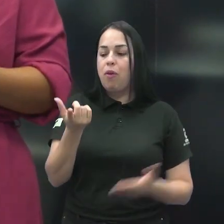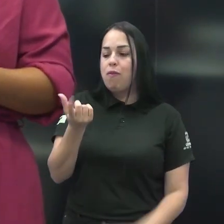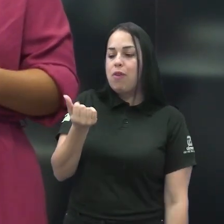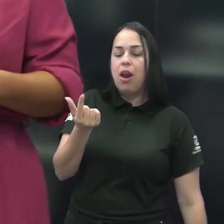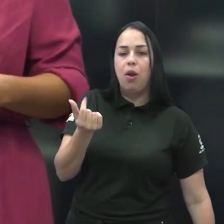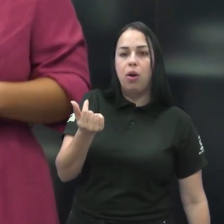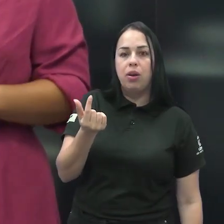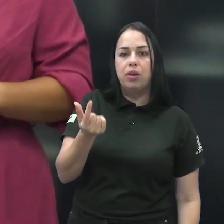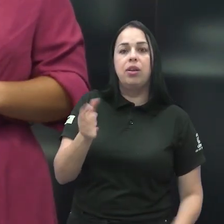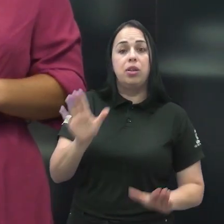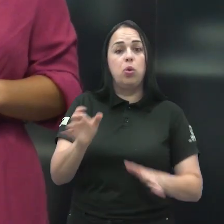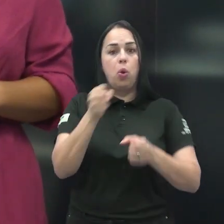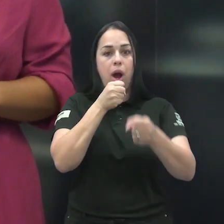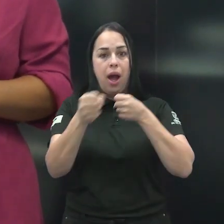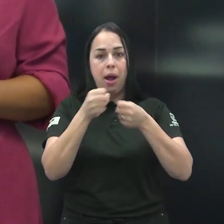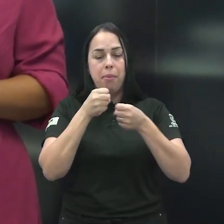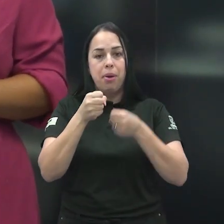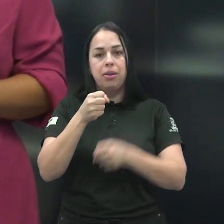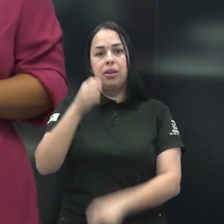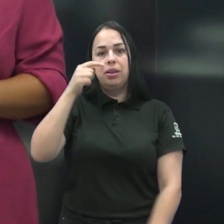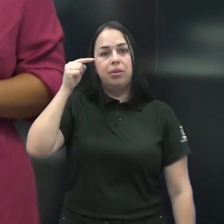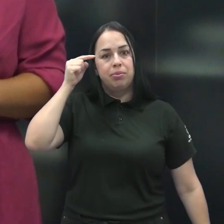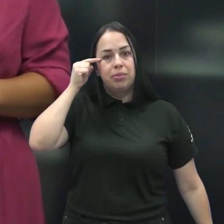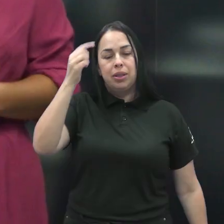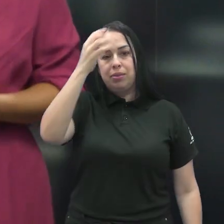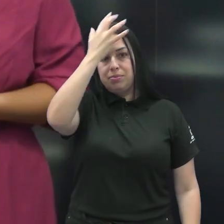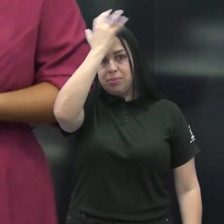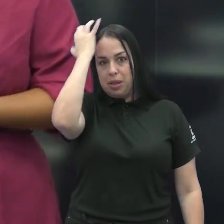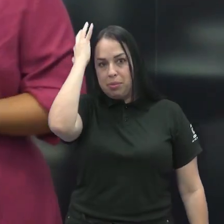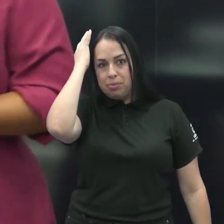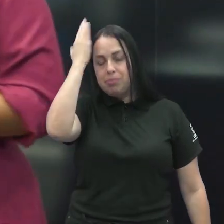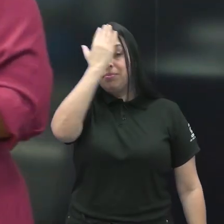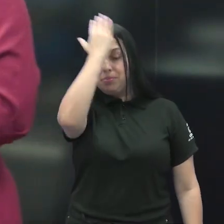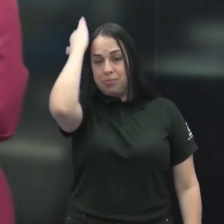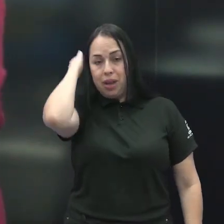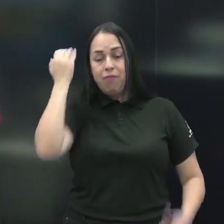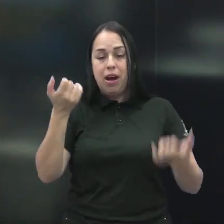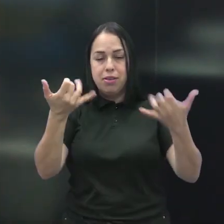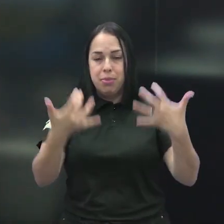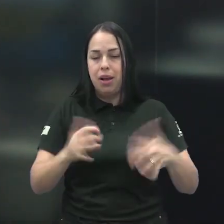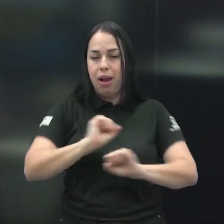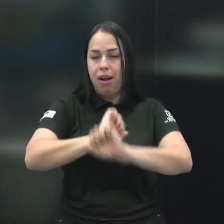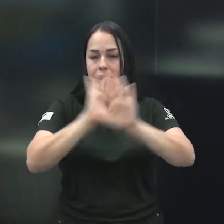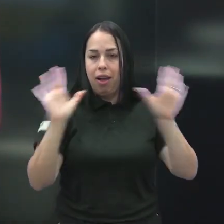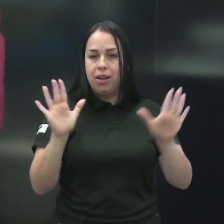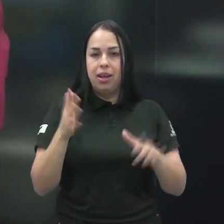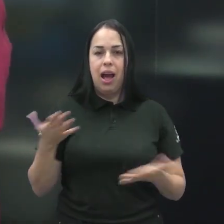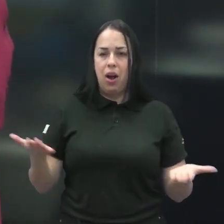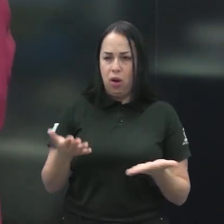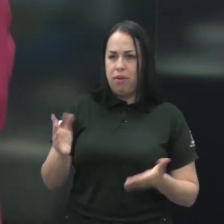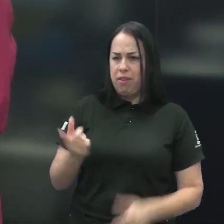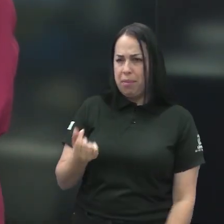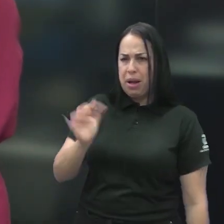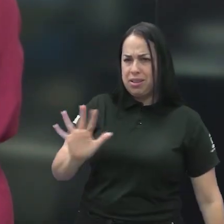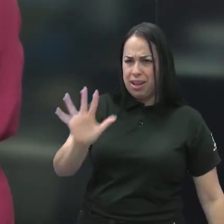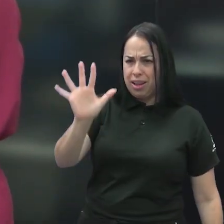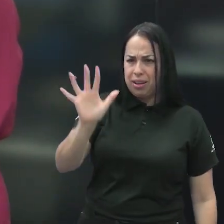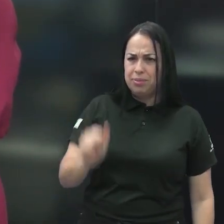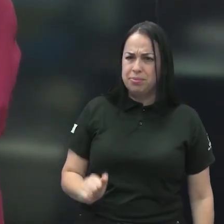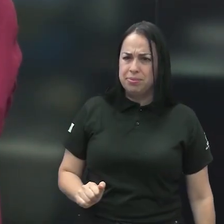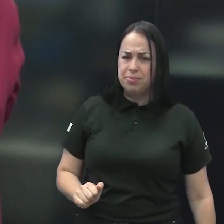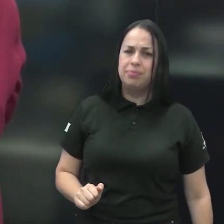a cobrança da tarifa com o repórter Gabriel Campoy. Boa tarde, Gabi, tudo bem? A passagem vai ficar mais cara, é